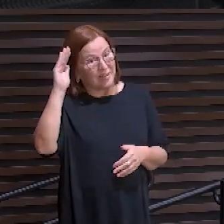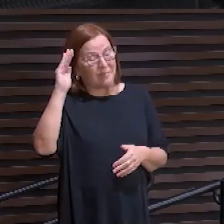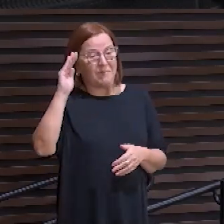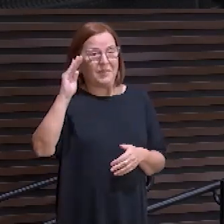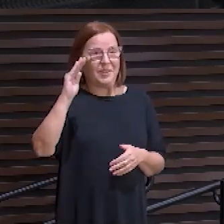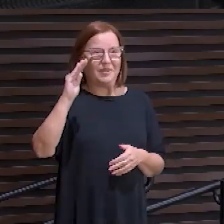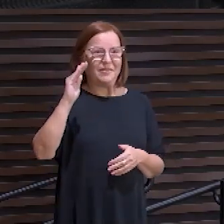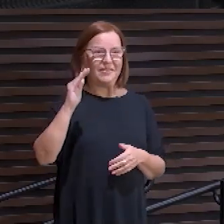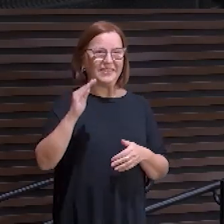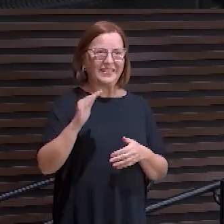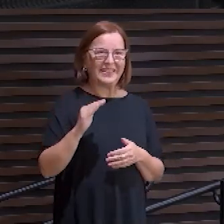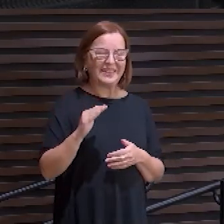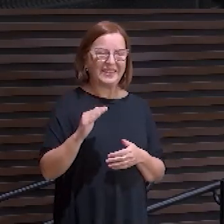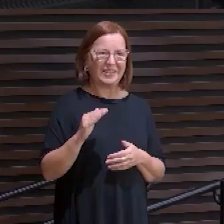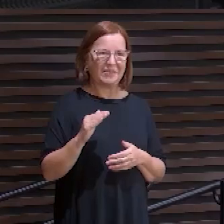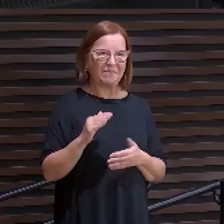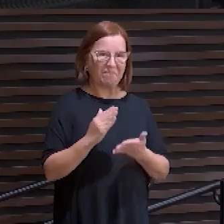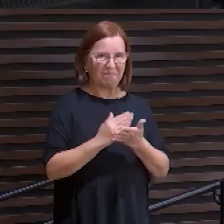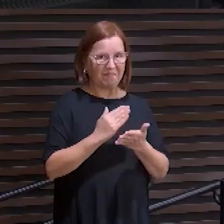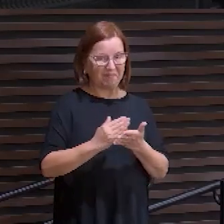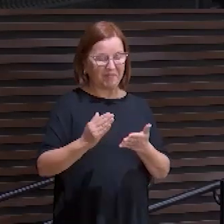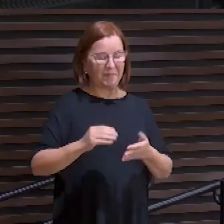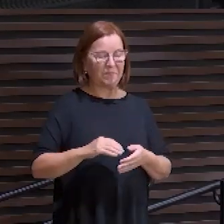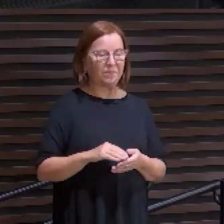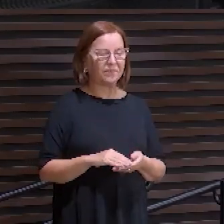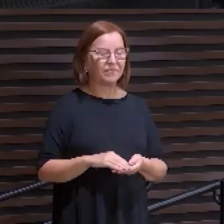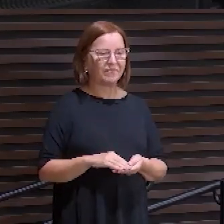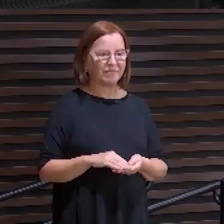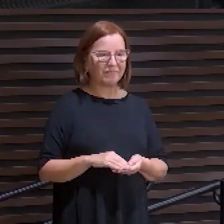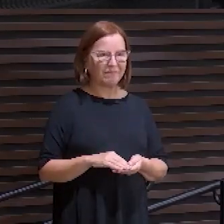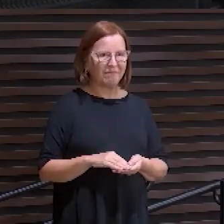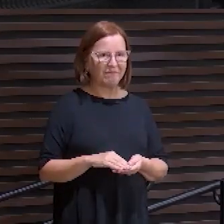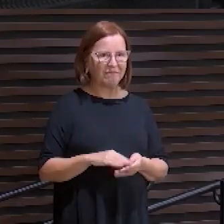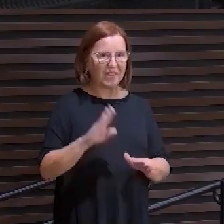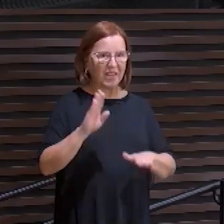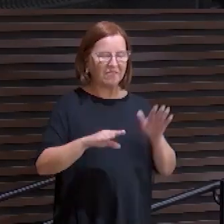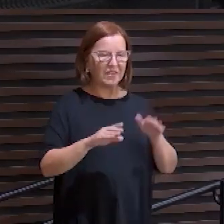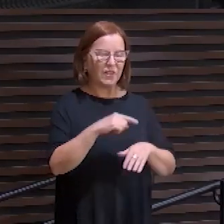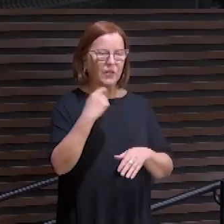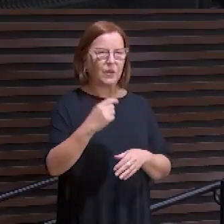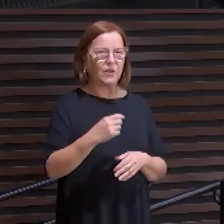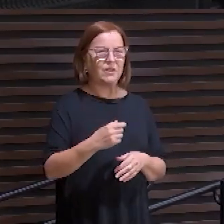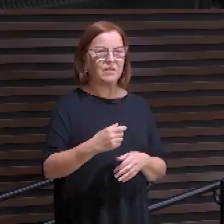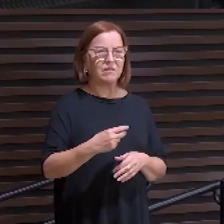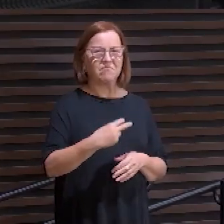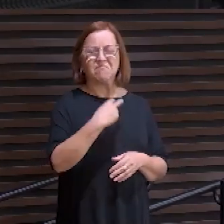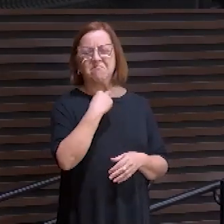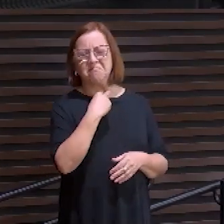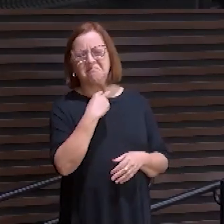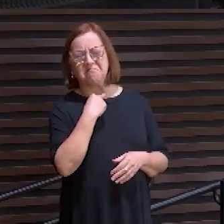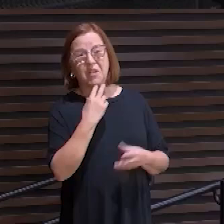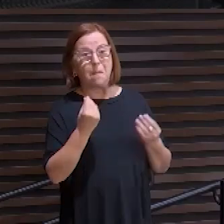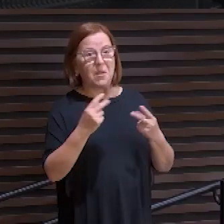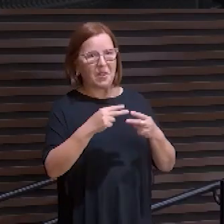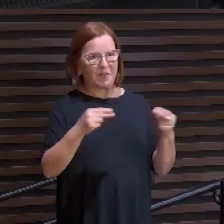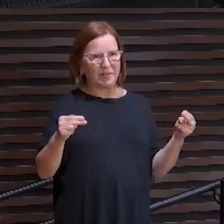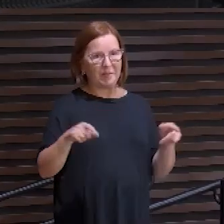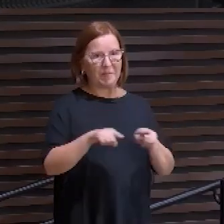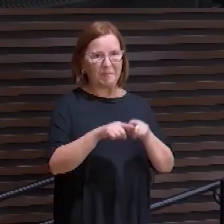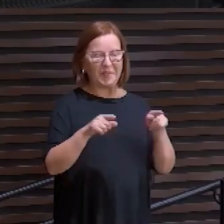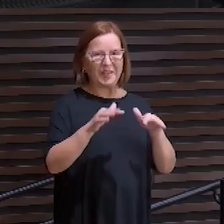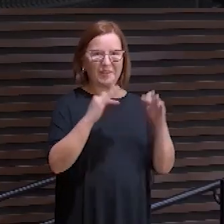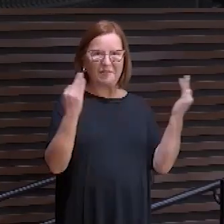prioridades. Às vezes nós estamos tão ocupados com tantas coisas. Mas a família é